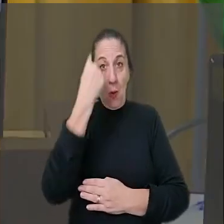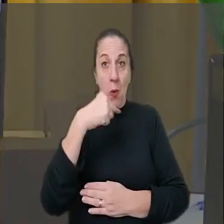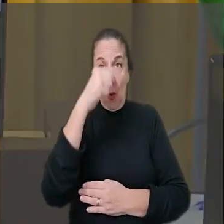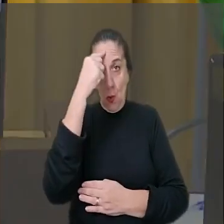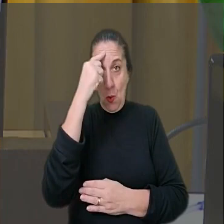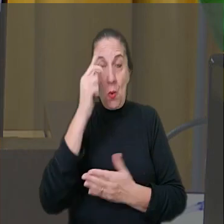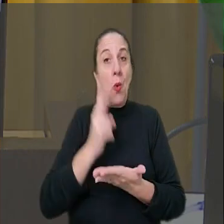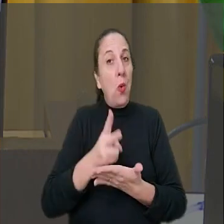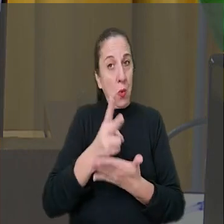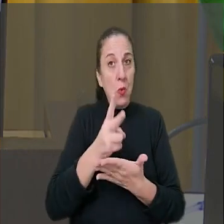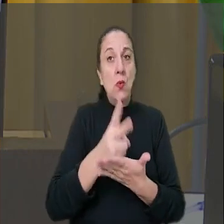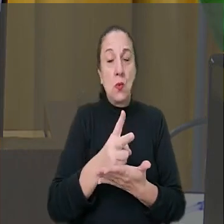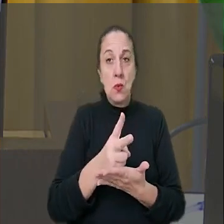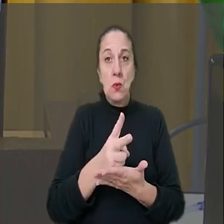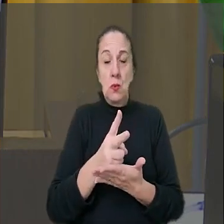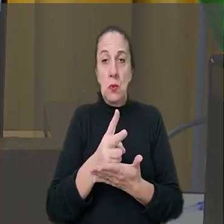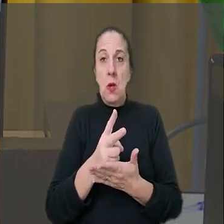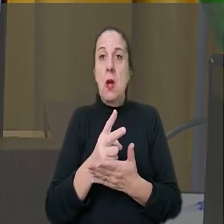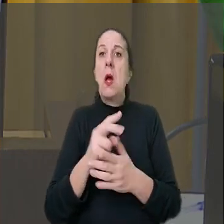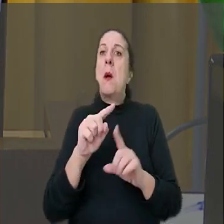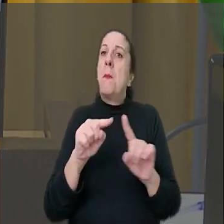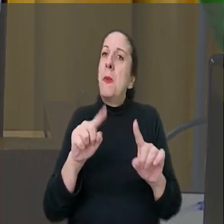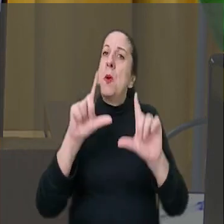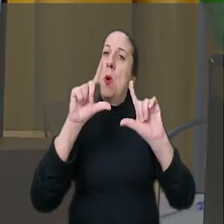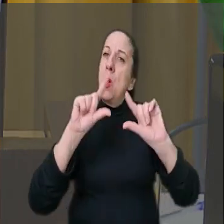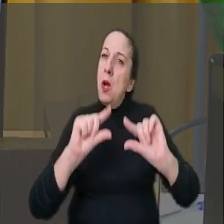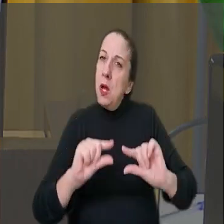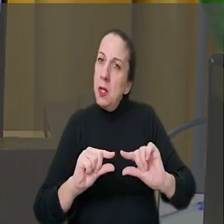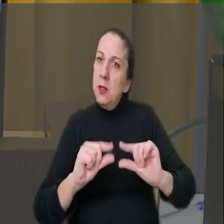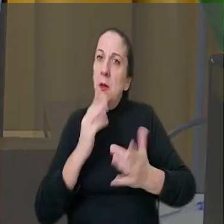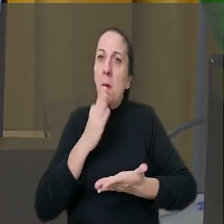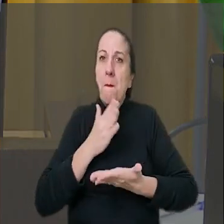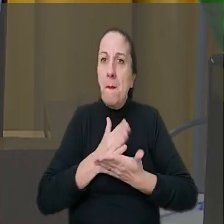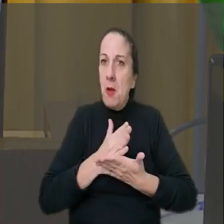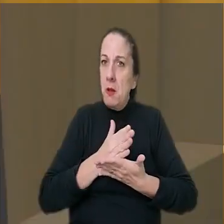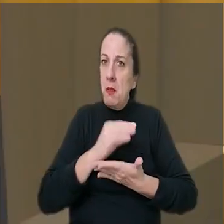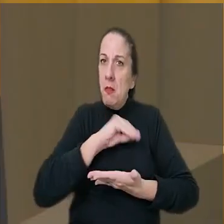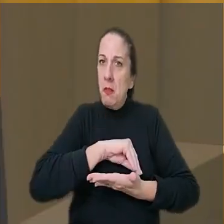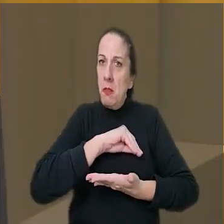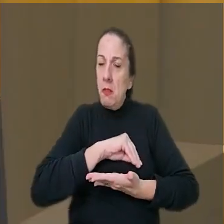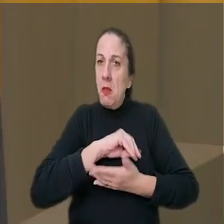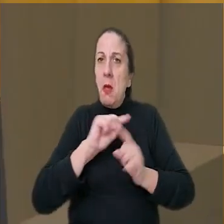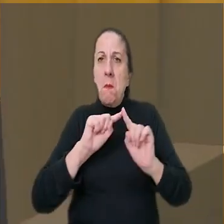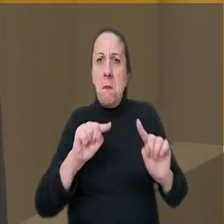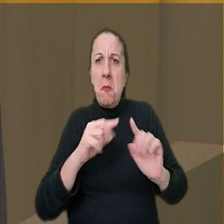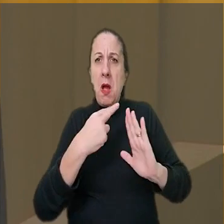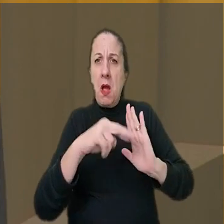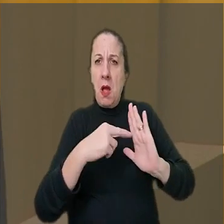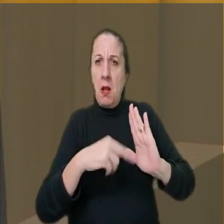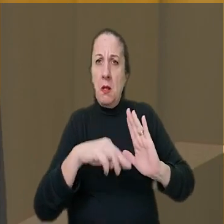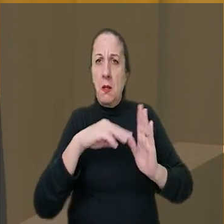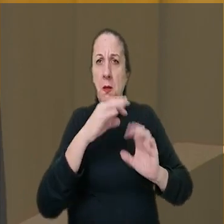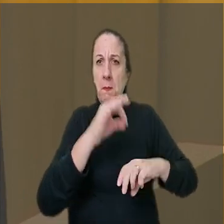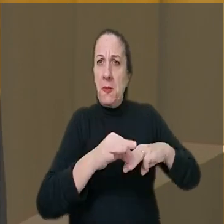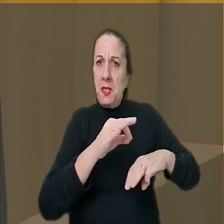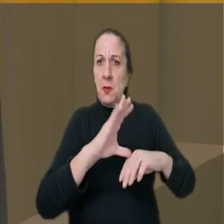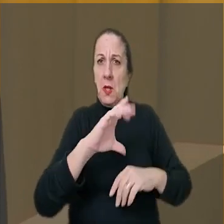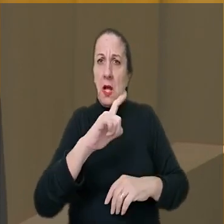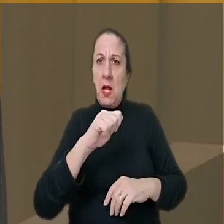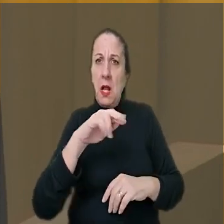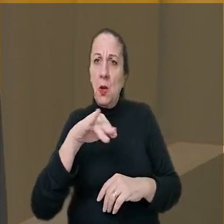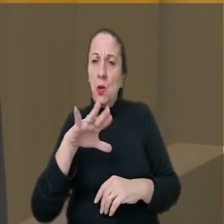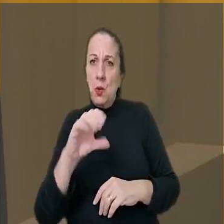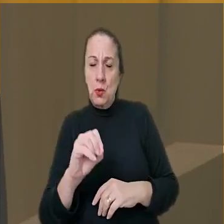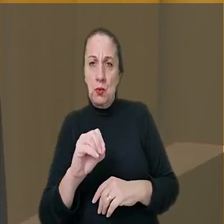salário-hora permanecera intacto, mesmo com a redução do salário à metade. Porém, para o relator, ministro Cláudio